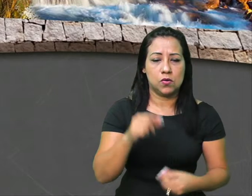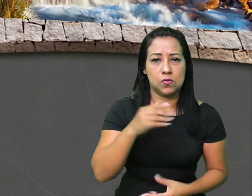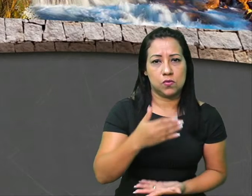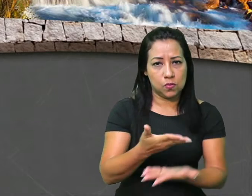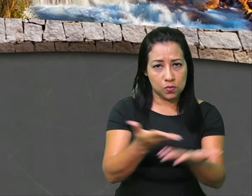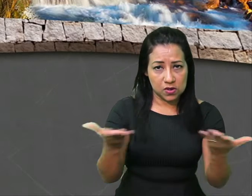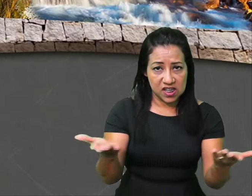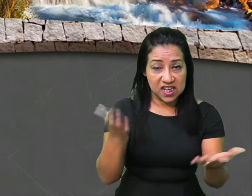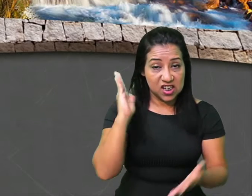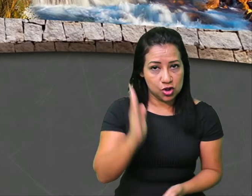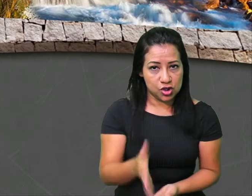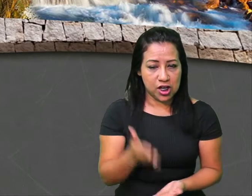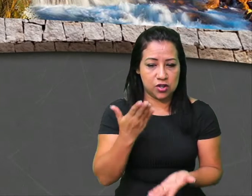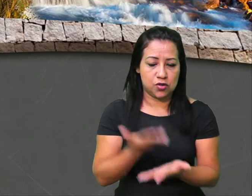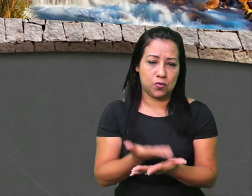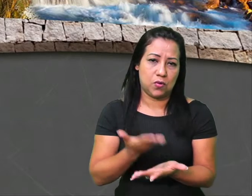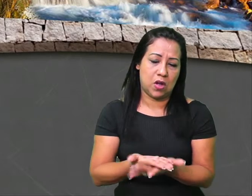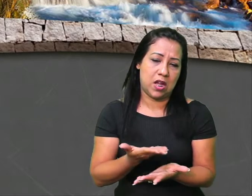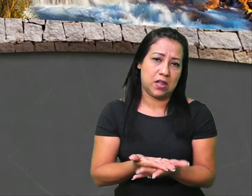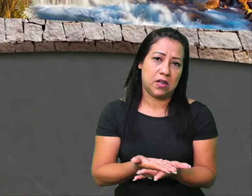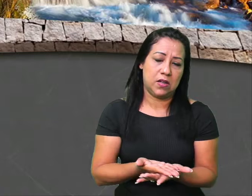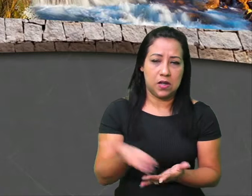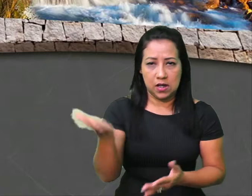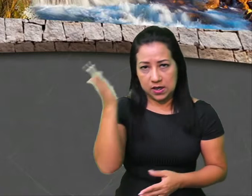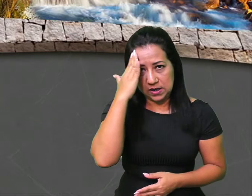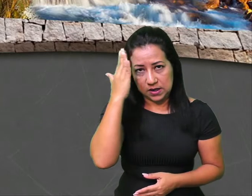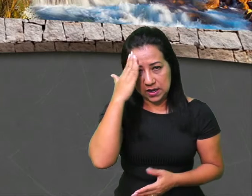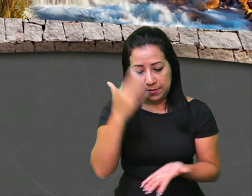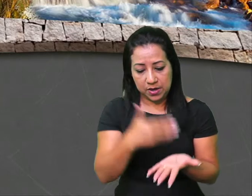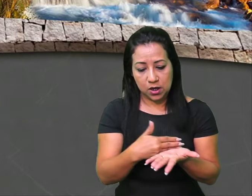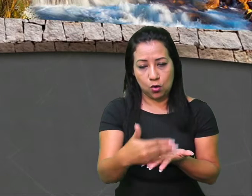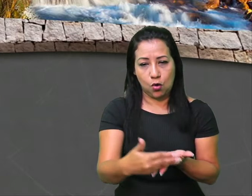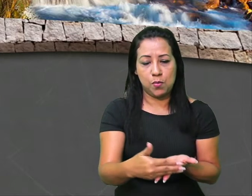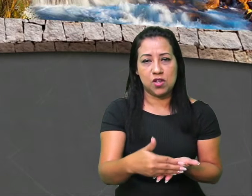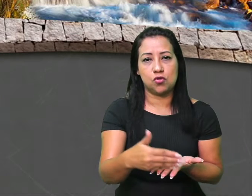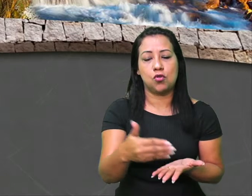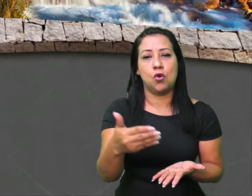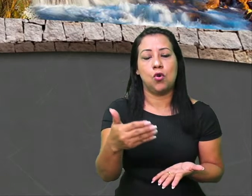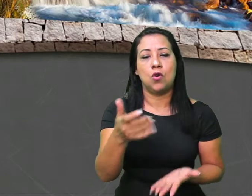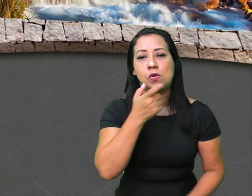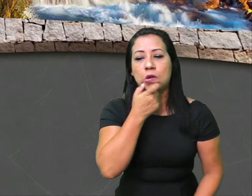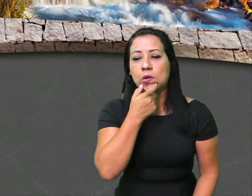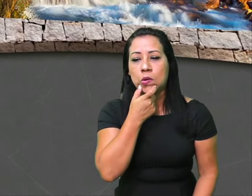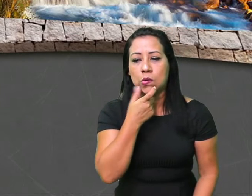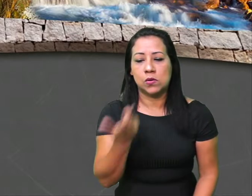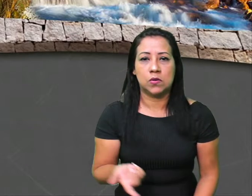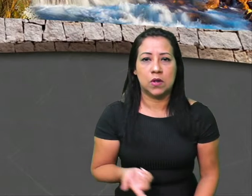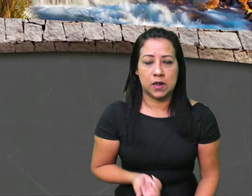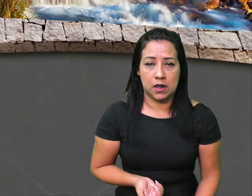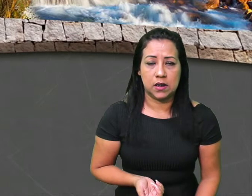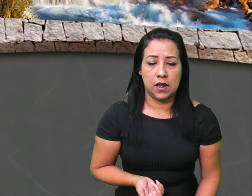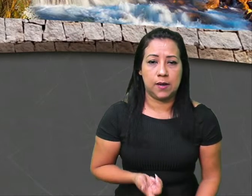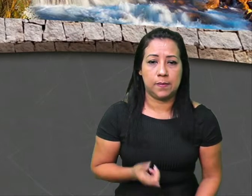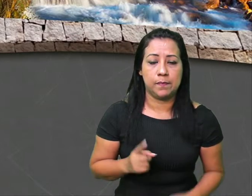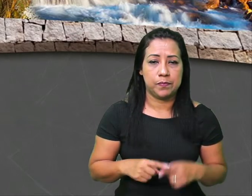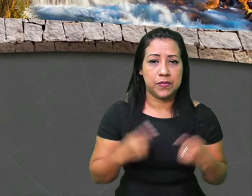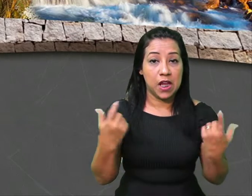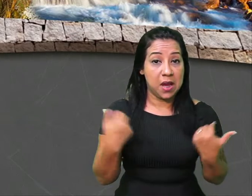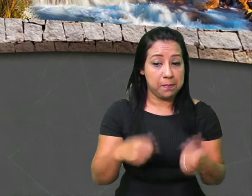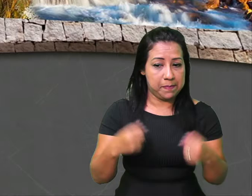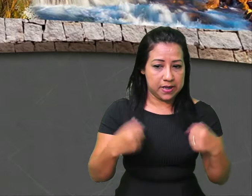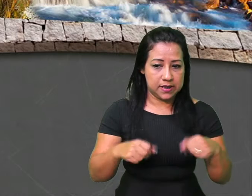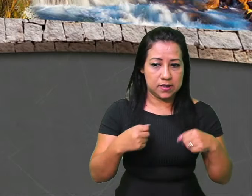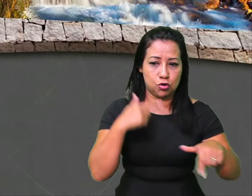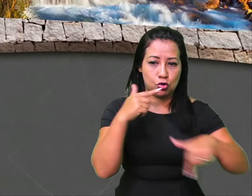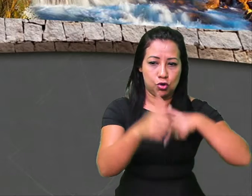Inglaterra. Essa Revolução Industrial iniciou concentrada nas cidades, precisou de mão de